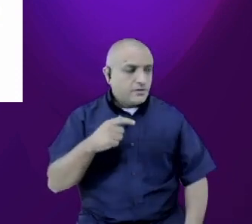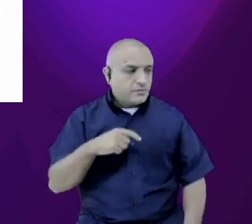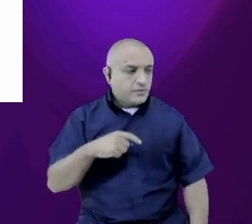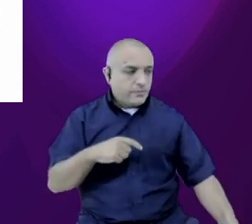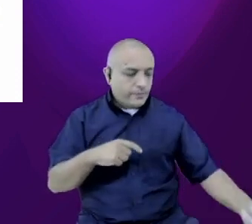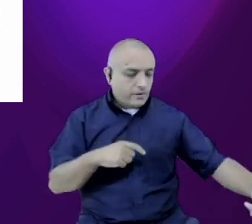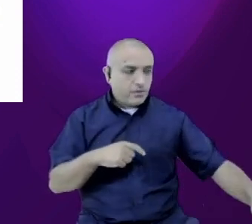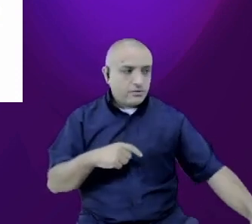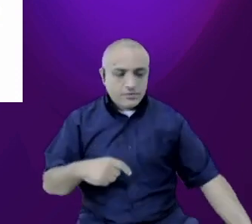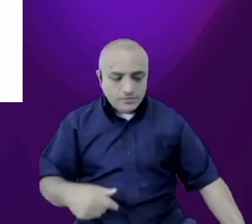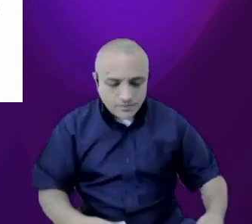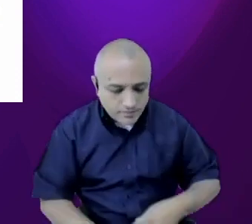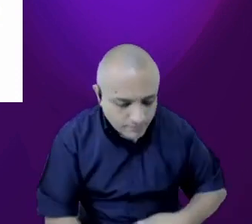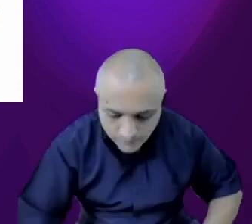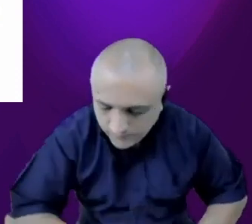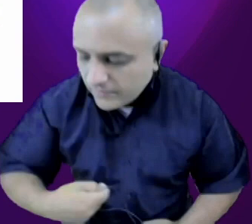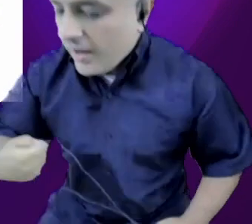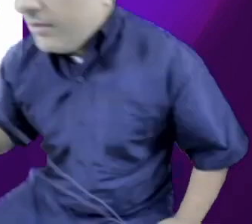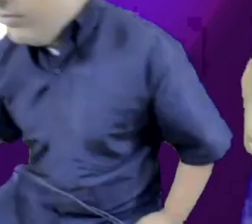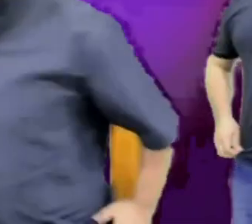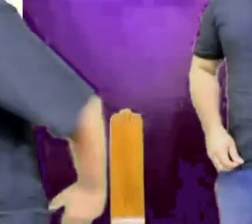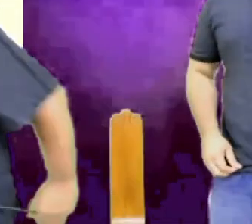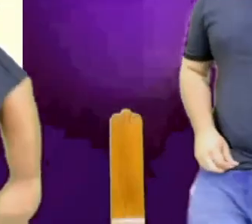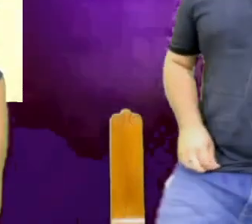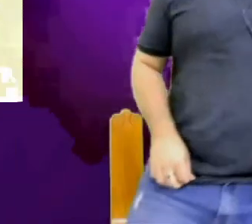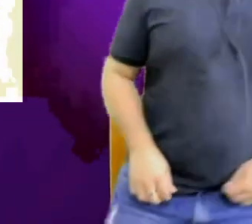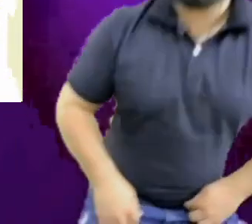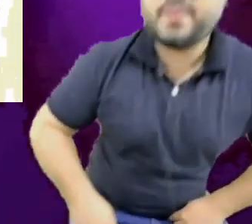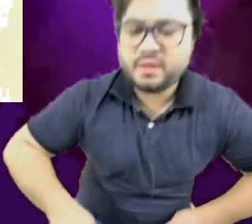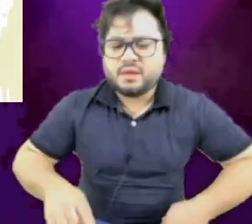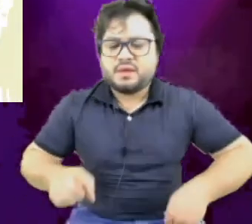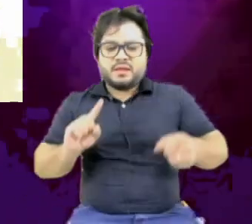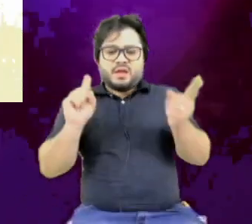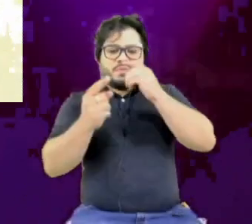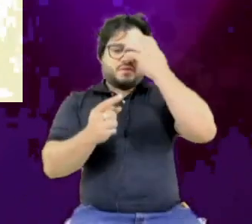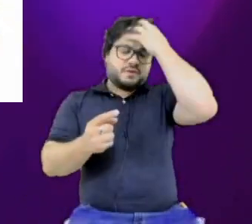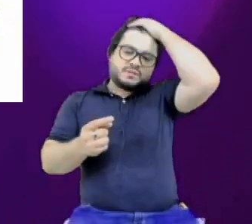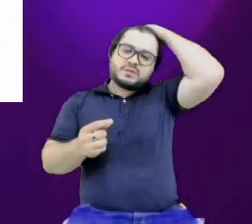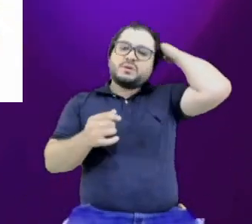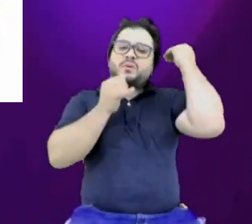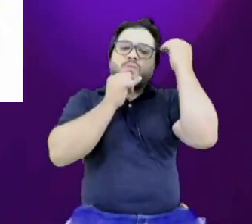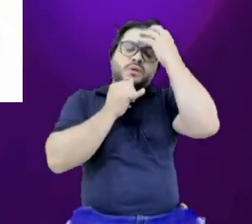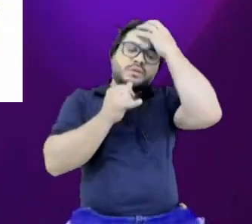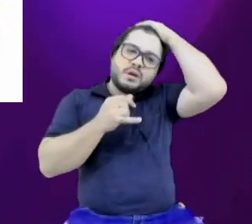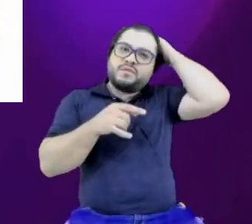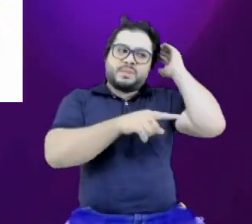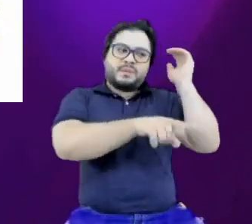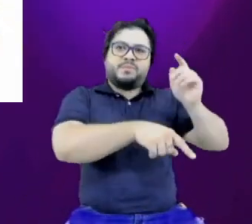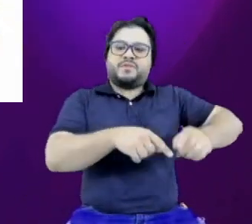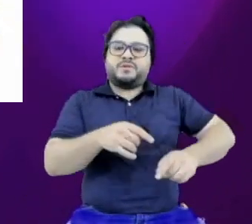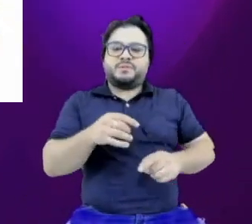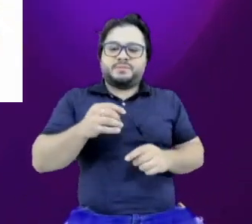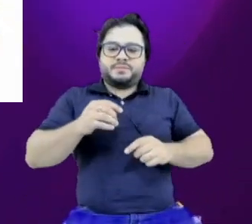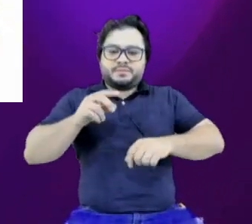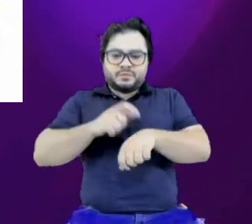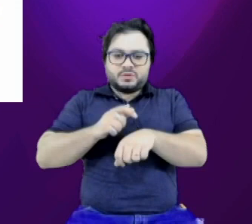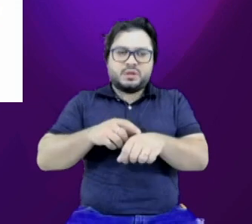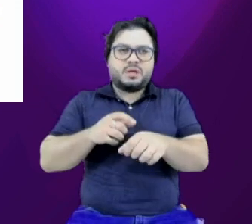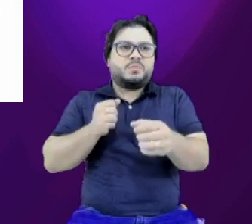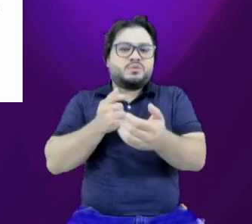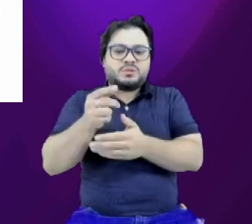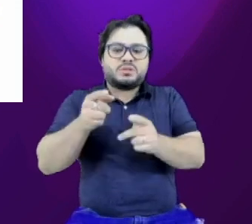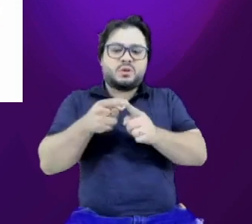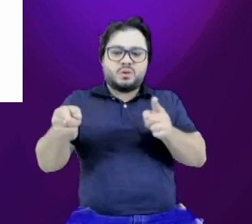progressivamente crescente, tá? E tem uma inversão em relação, por exemplo, que é um fato interessante, ao tempo de aquisição e tempo de laudo.